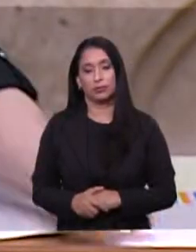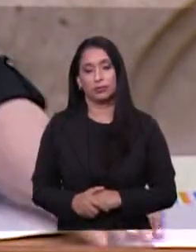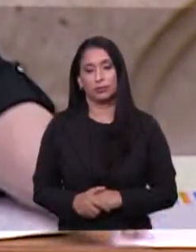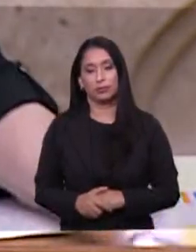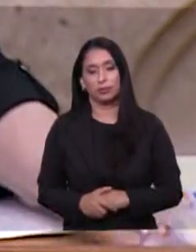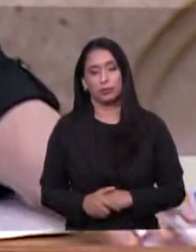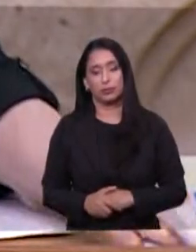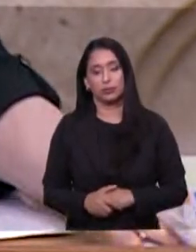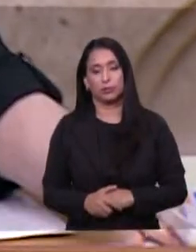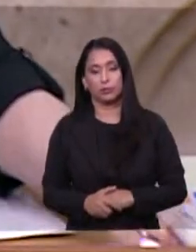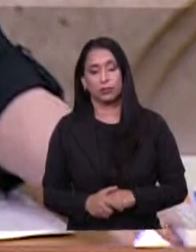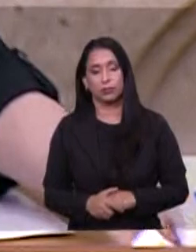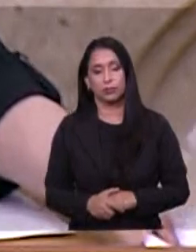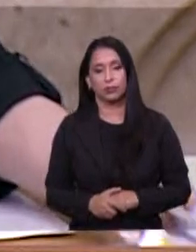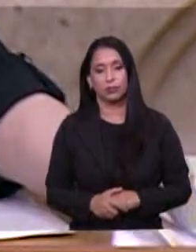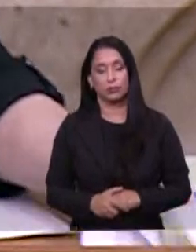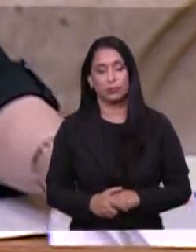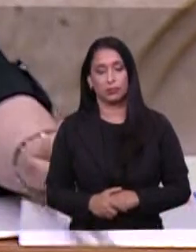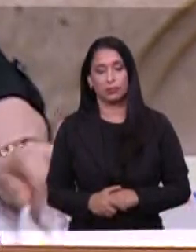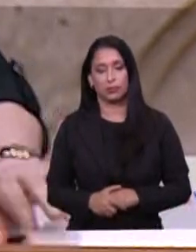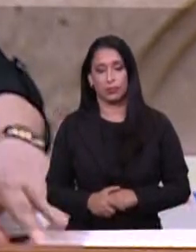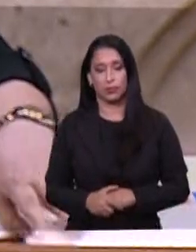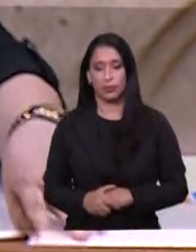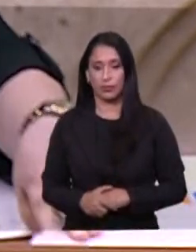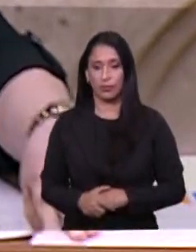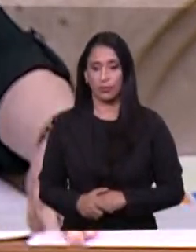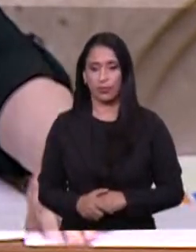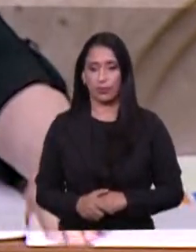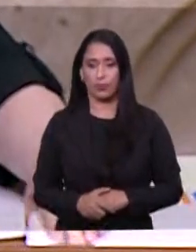Senhora presidente, ministra Rosa Weber,